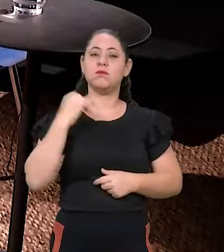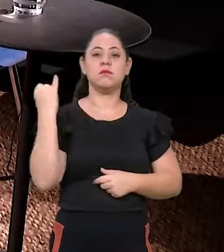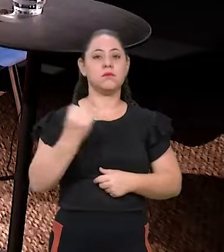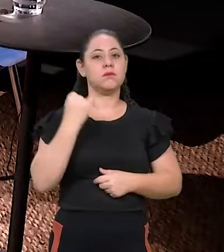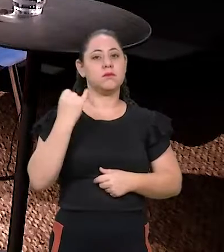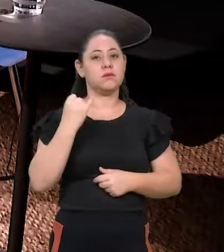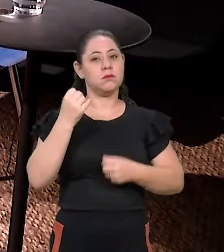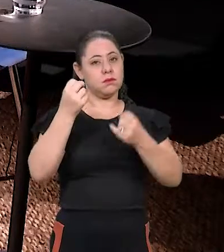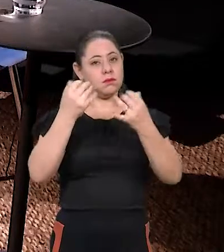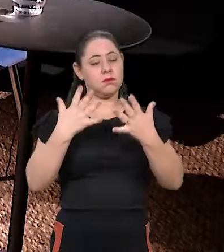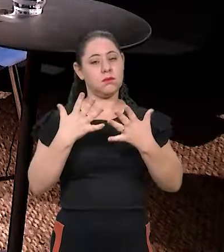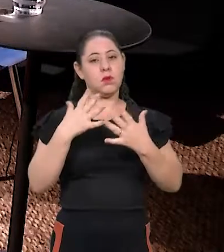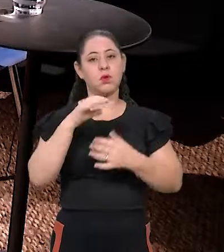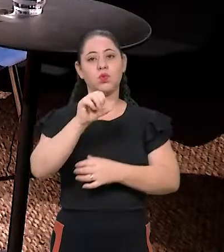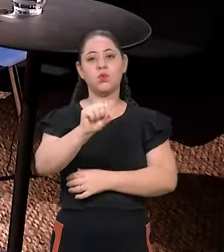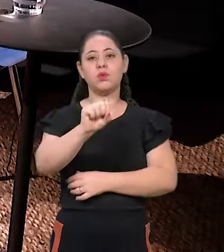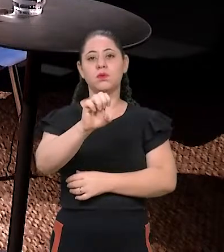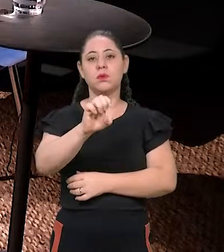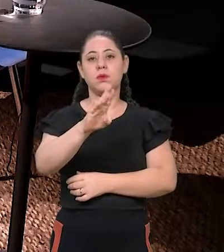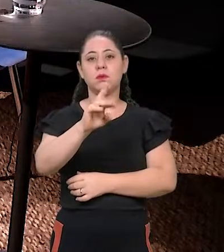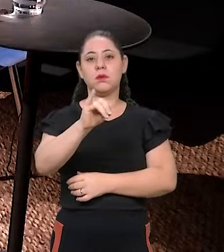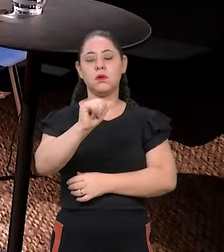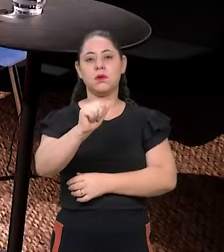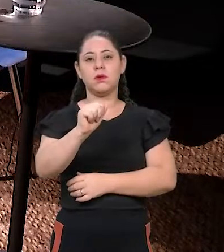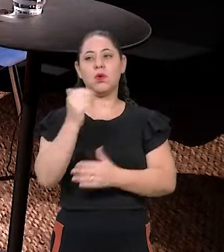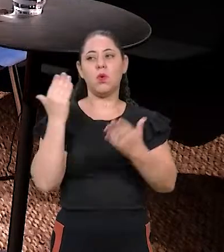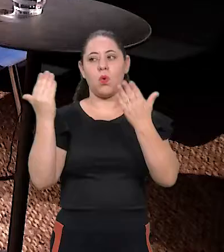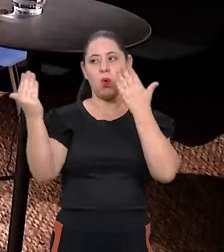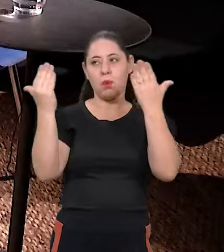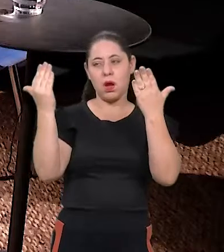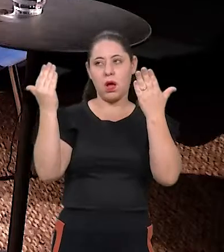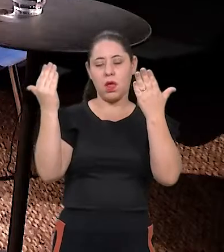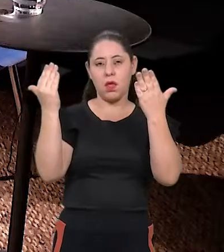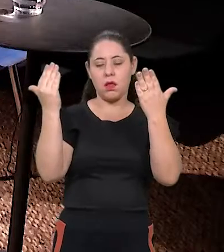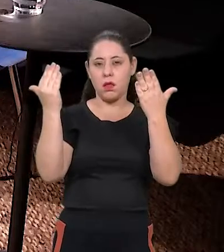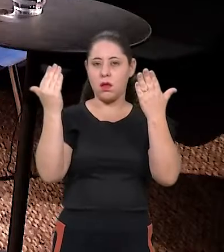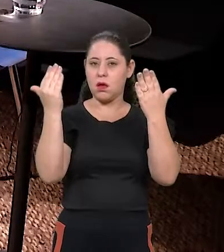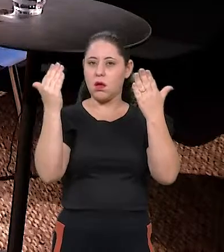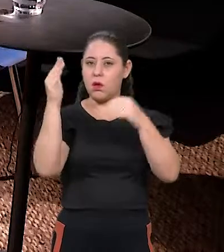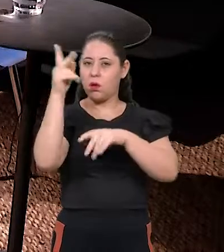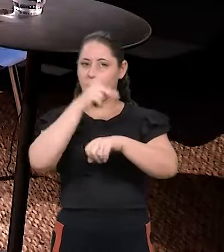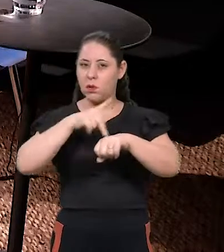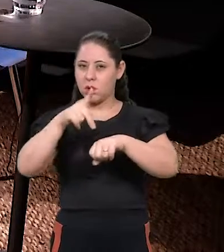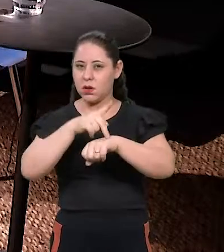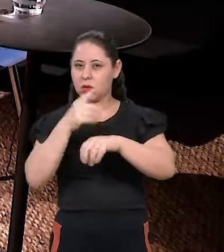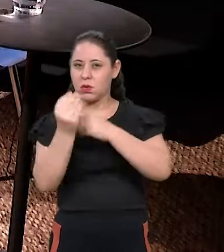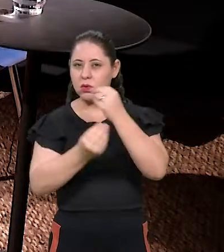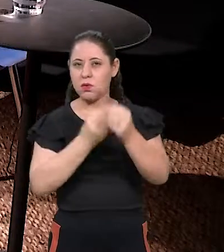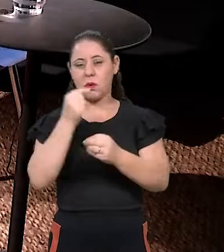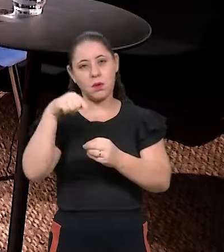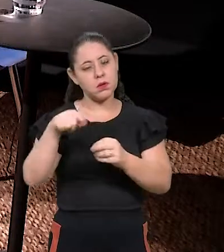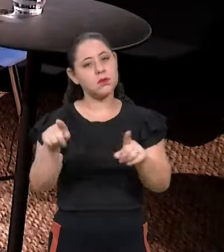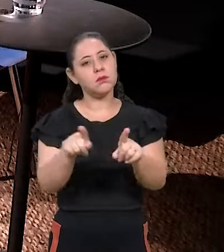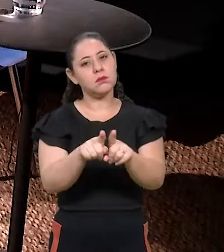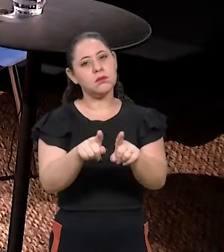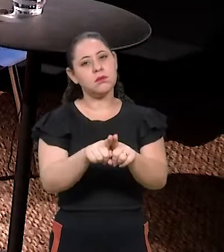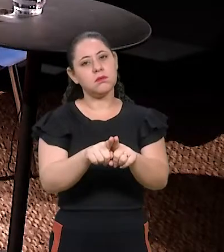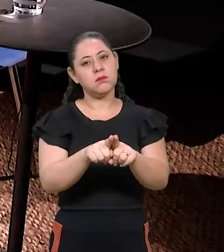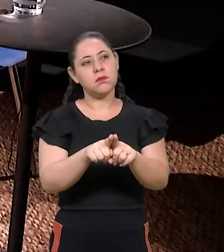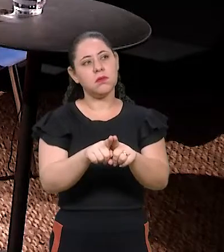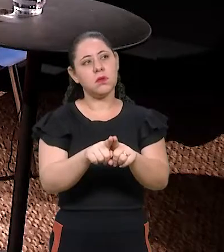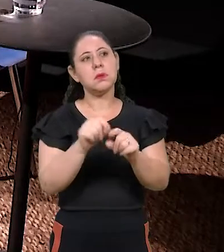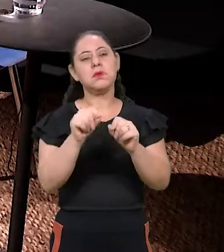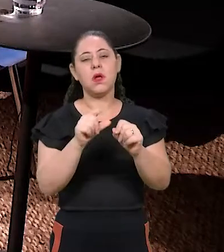é interessante a gente colocar aqui que o Sebrae de Mato Grosso do Sul, perto de outros Sebrais do Brasil, que eu acredito que trabalhem tanto quanto o nosso